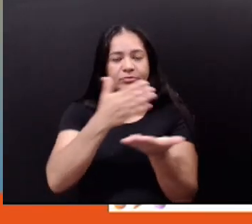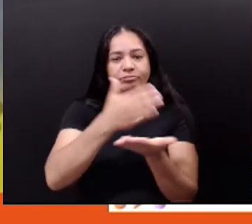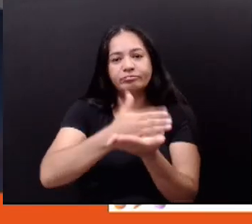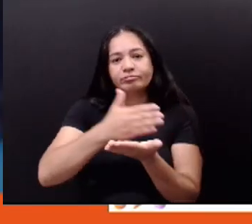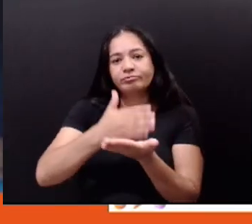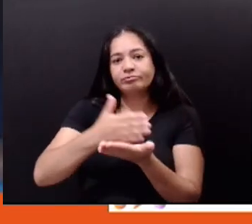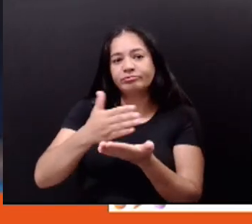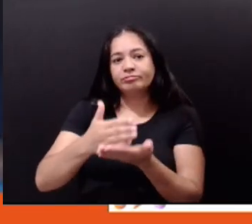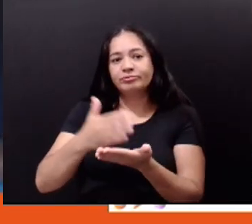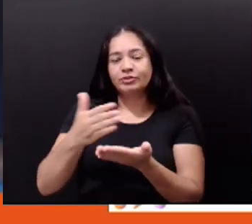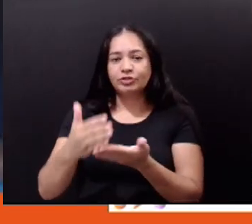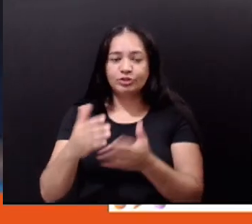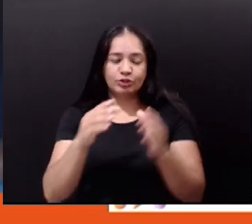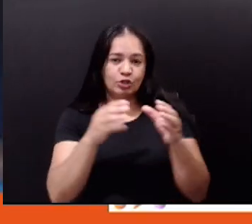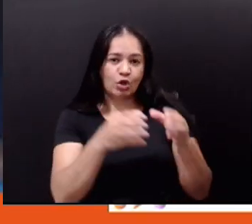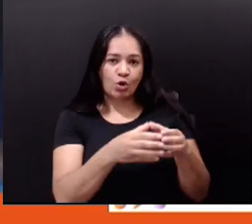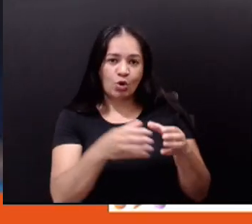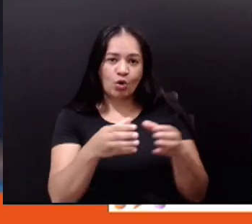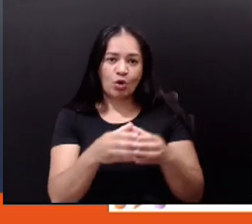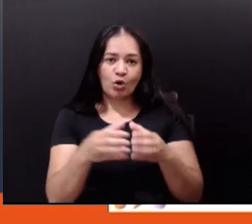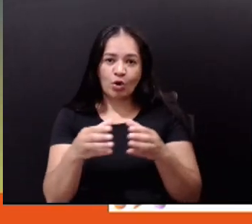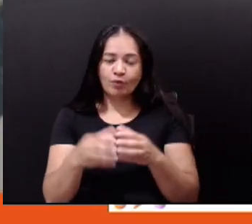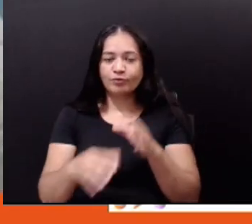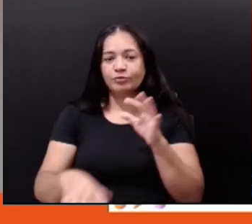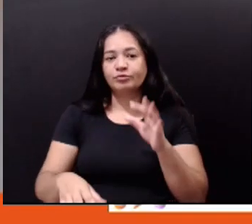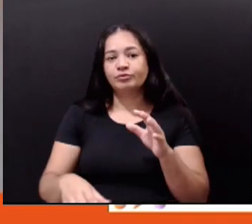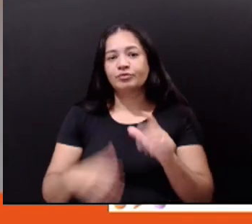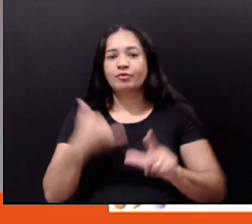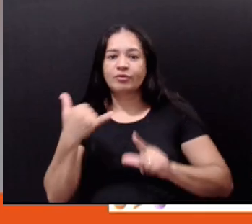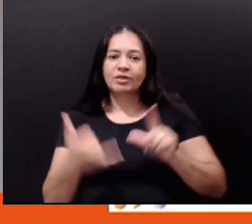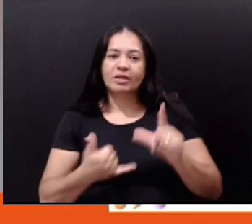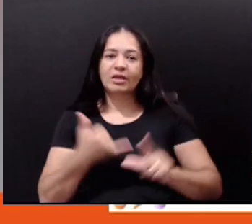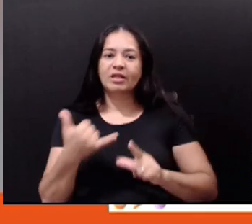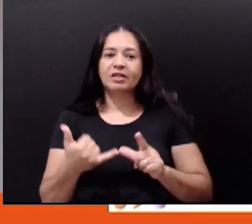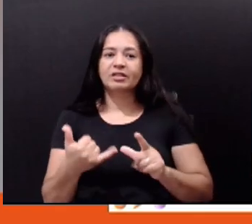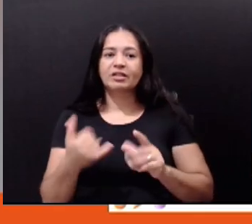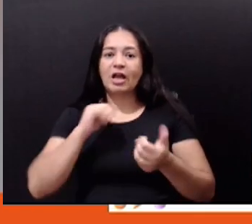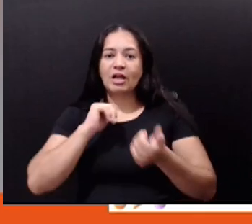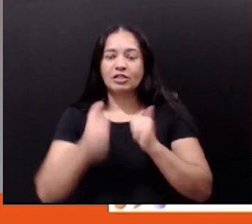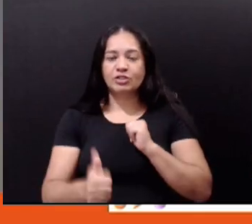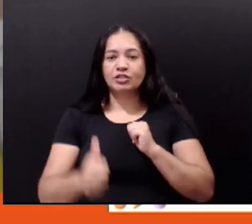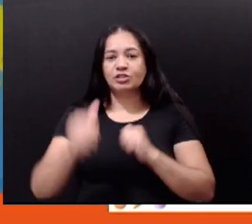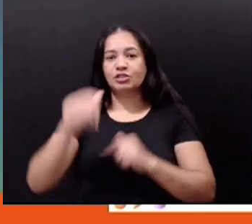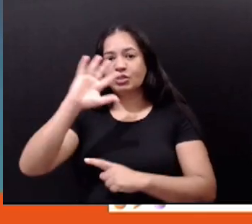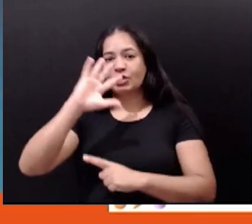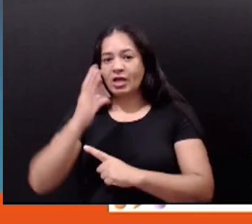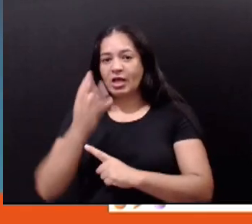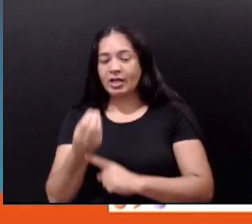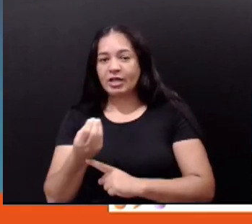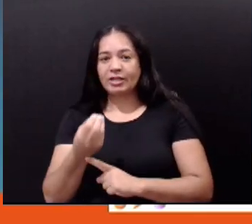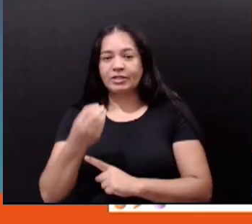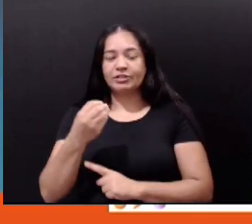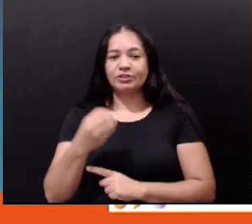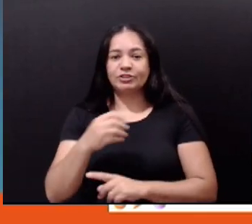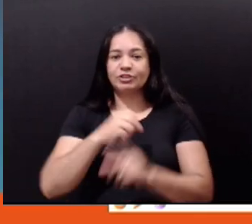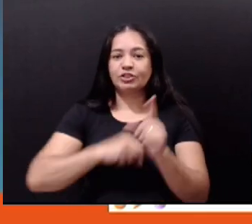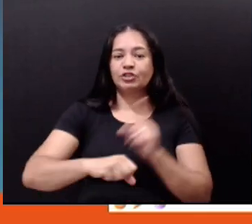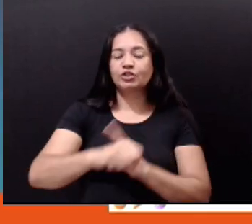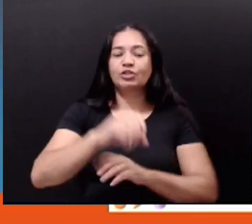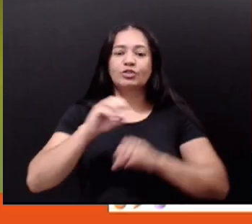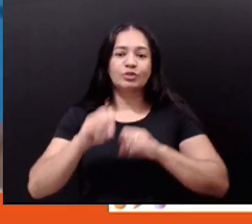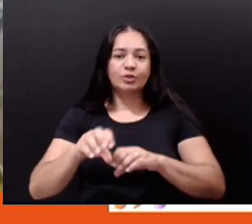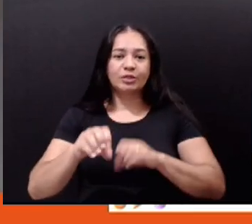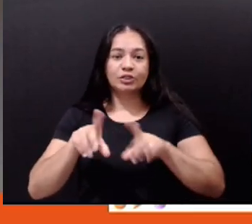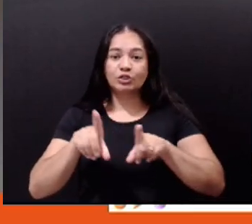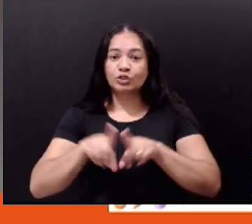de cunhos recreativos, esportivos, artísticos, artesanais e socioeducativos. Todos eles com esse